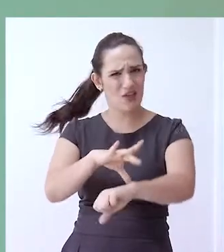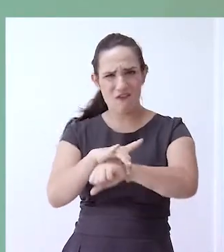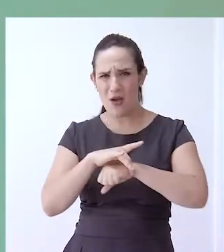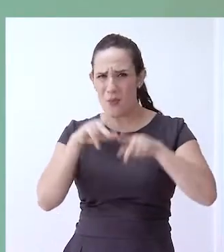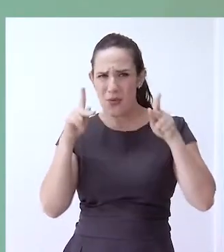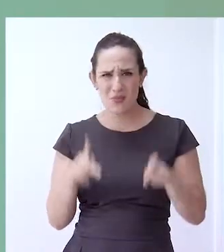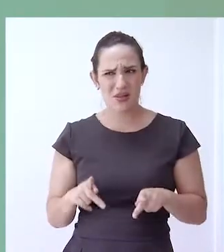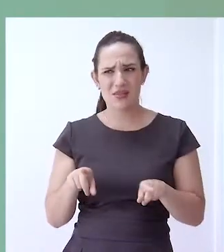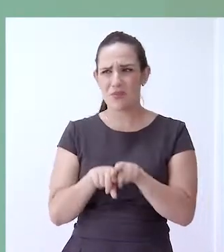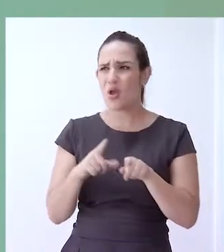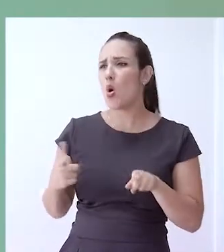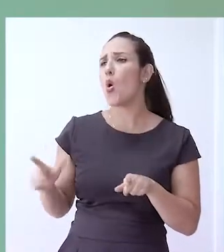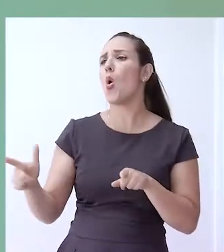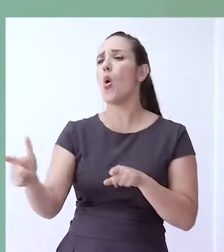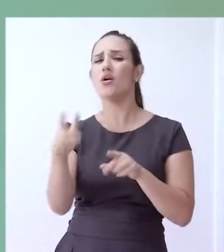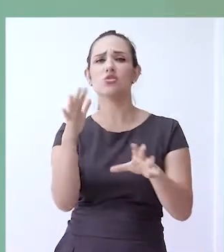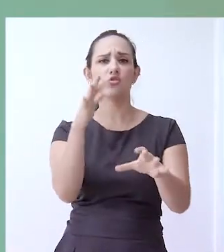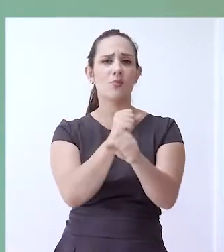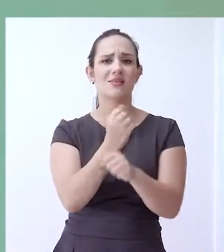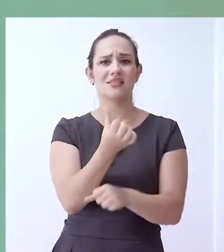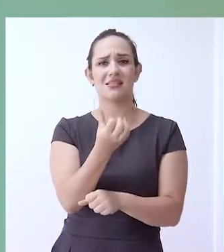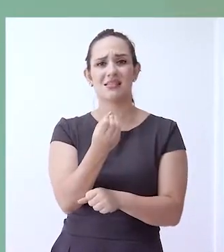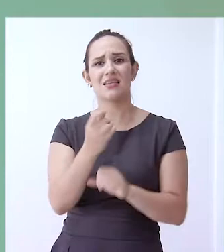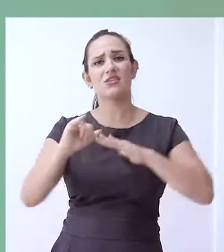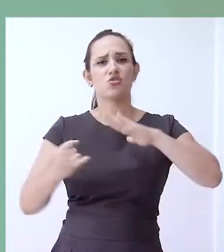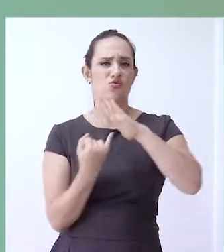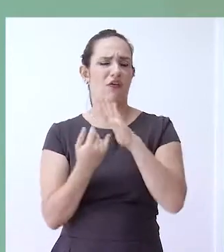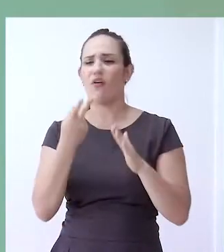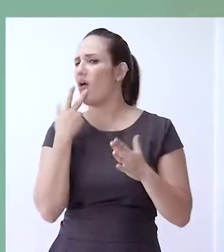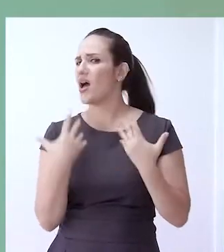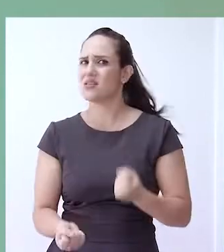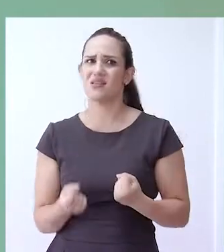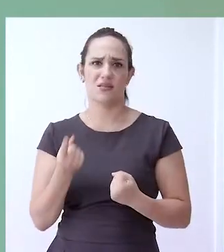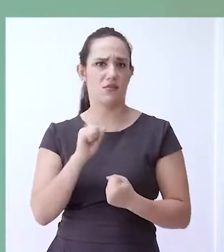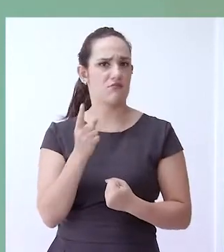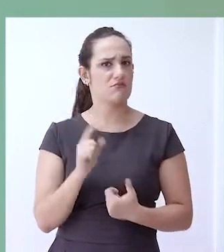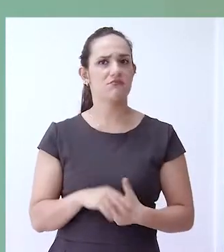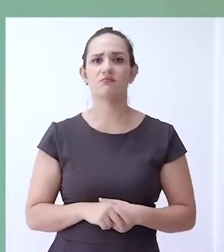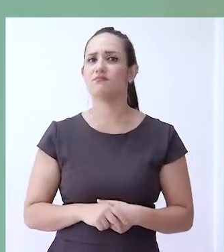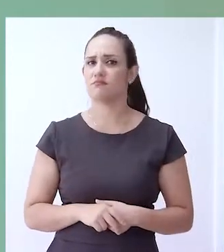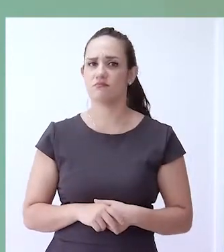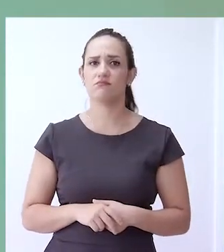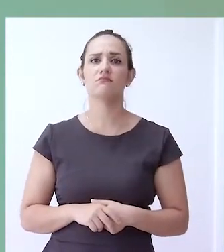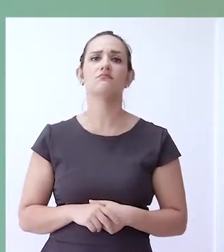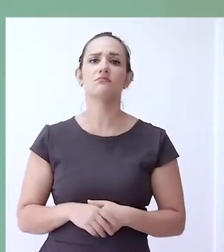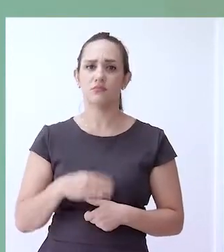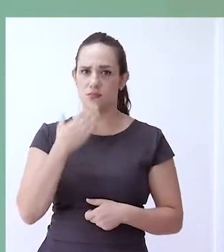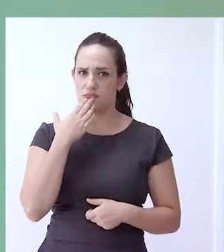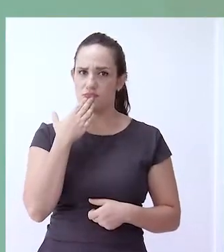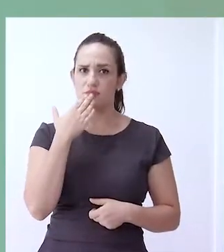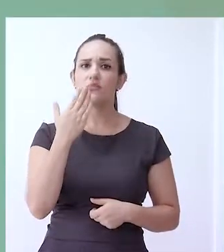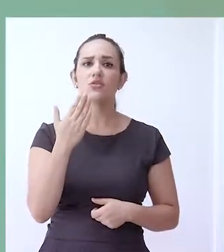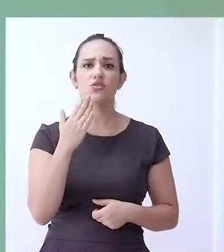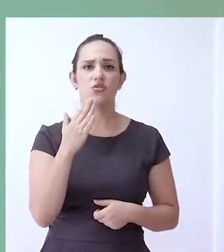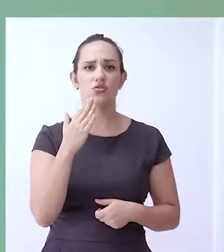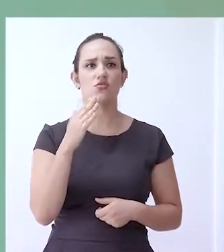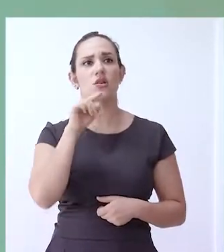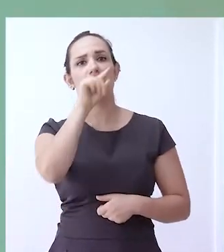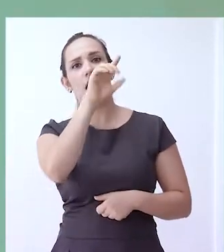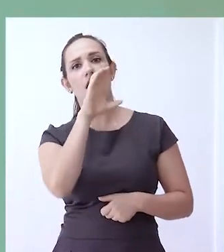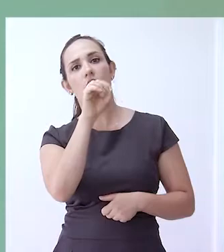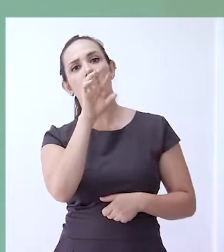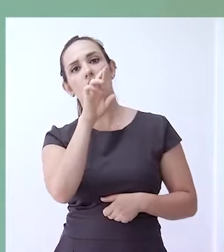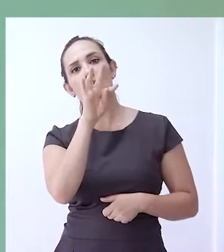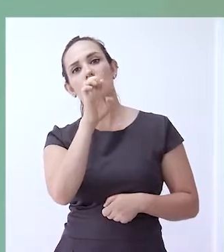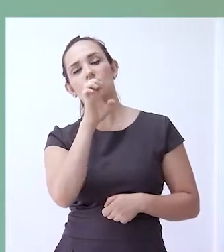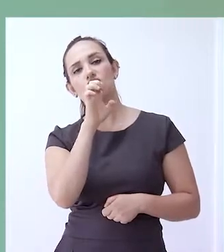e outras entidades, 60 entidades, levaram essa questão para a Corte Interamericana de Direitos